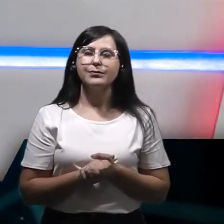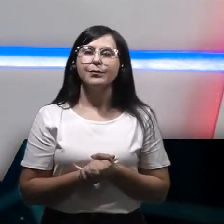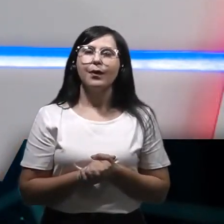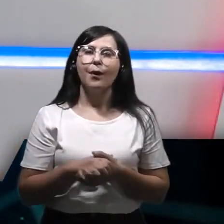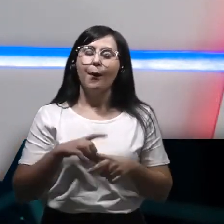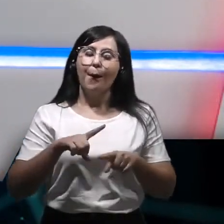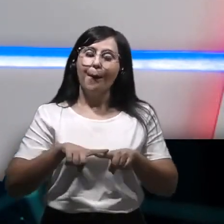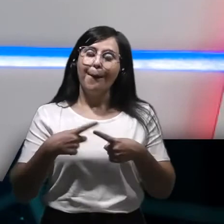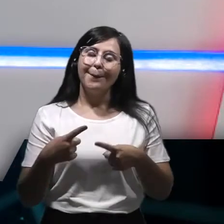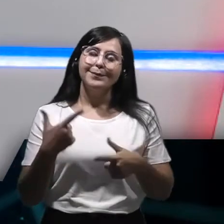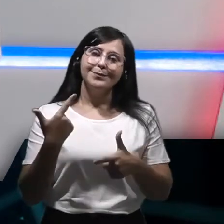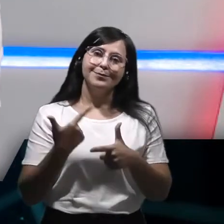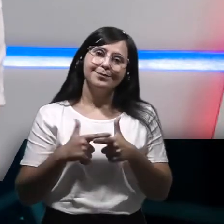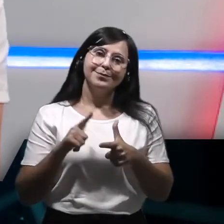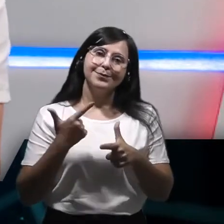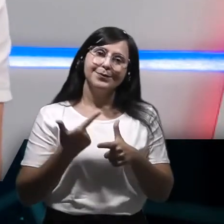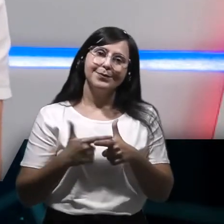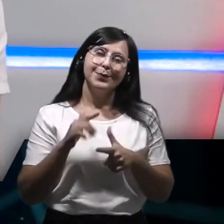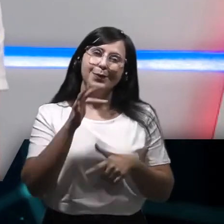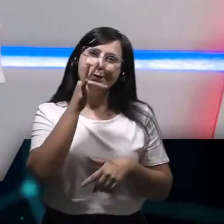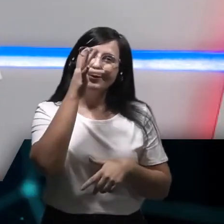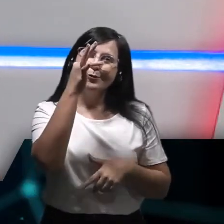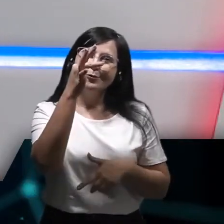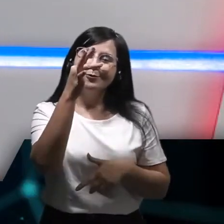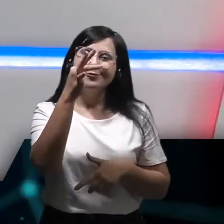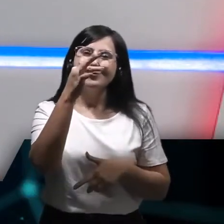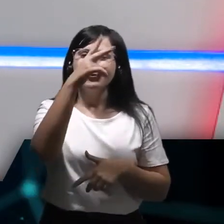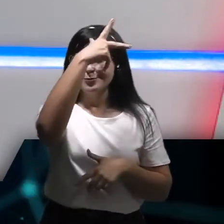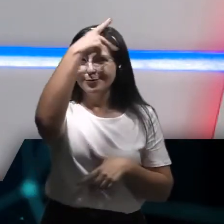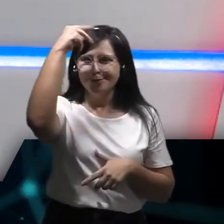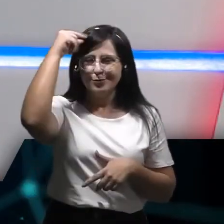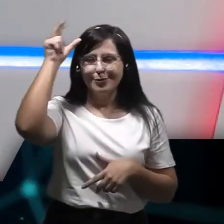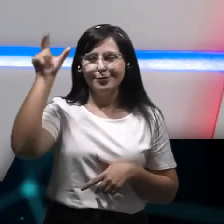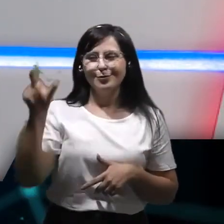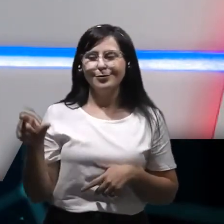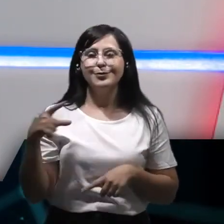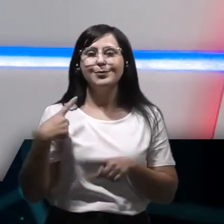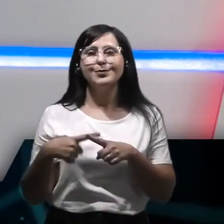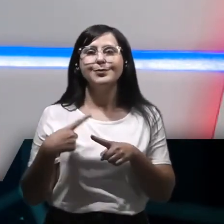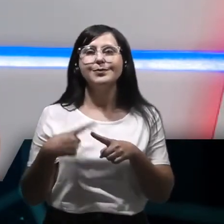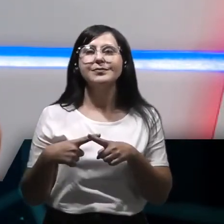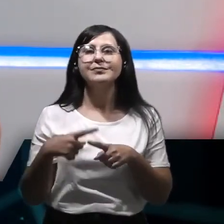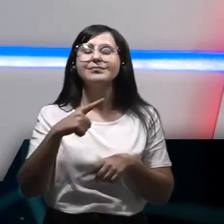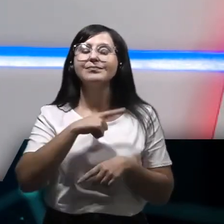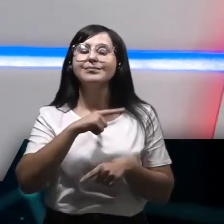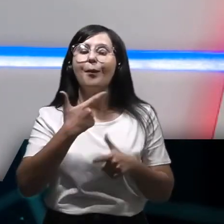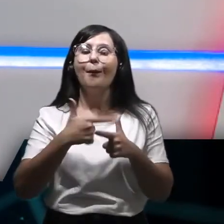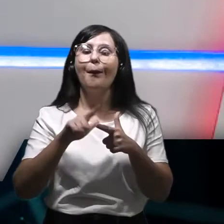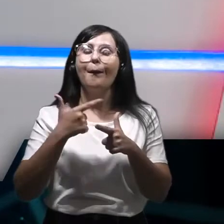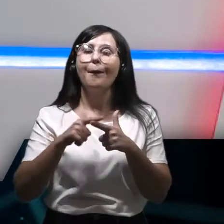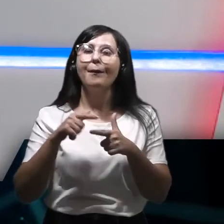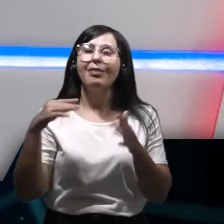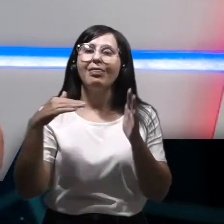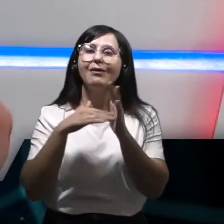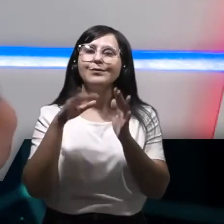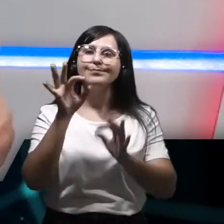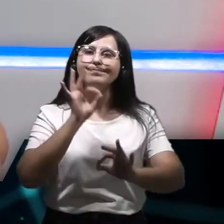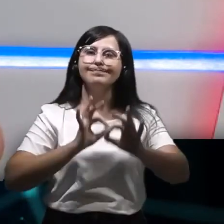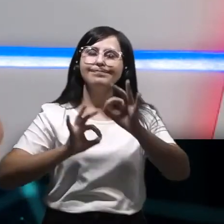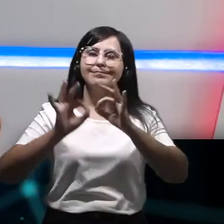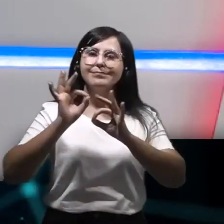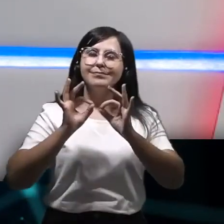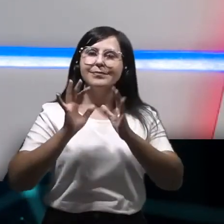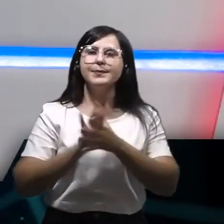Isso é um problemática que o futuro gestor vai ter que se debruçar sobre esse problema para poder resolver. Afinal de contas, nós